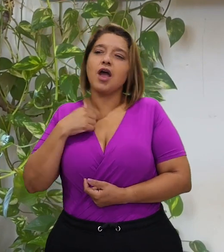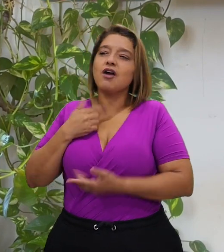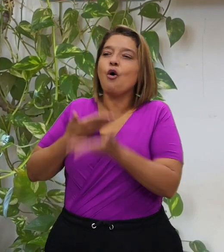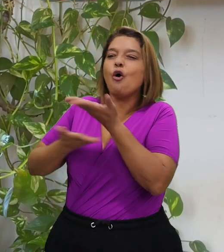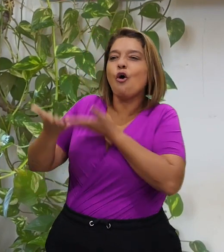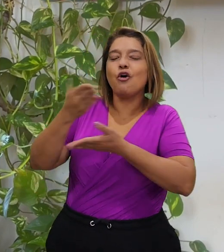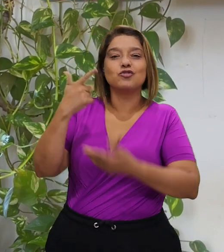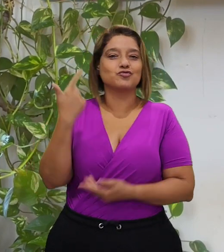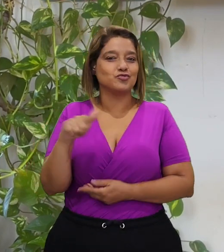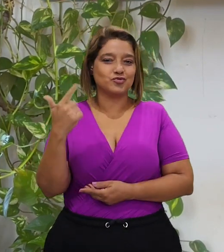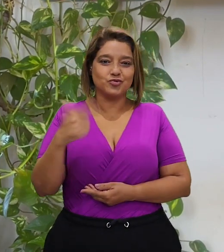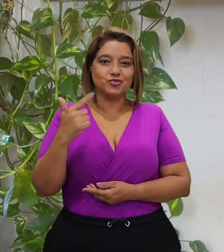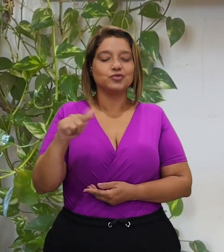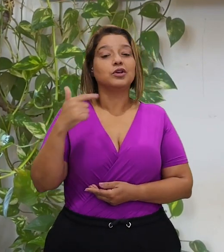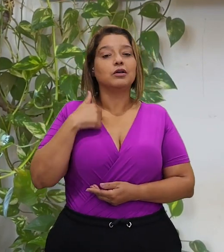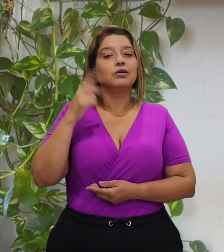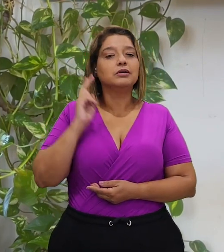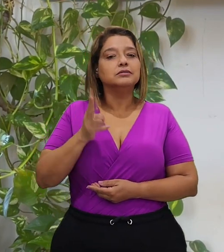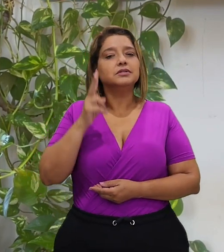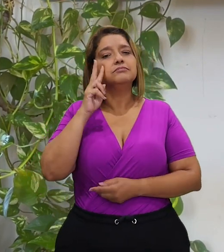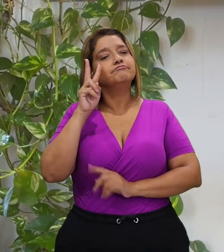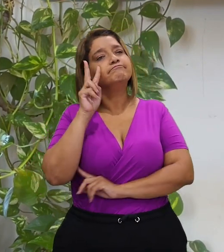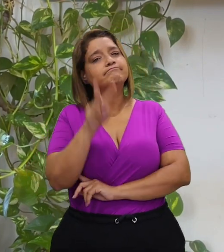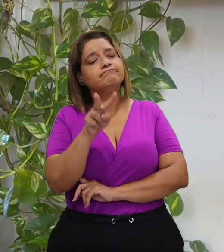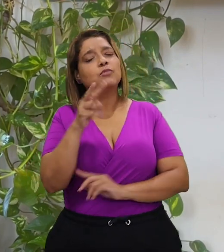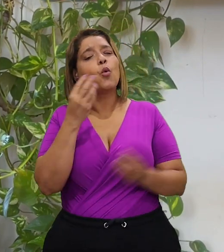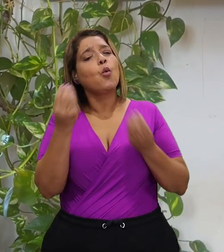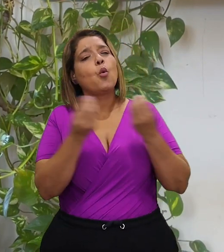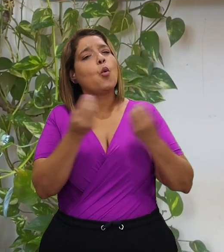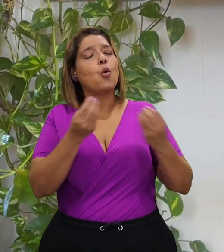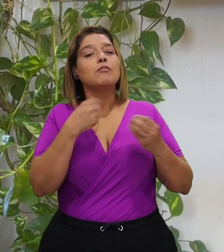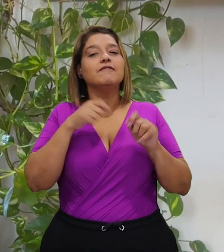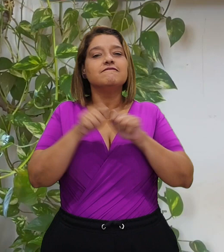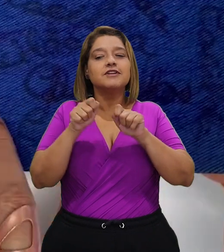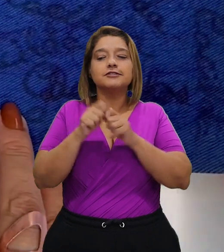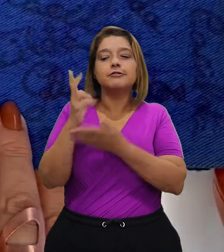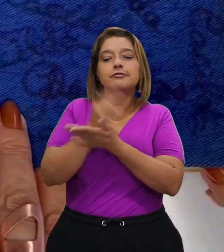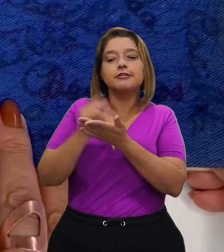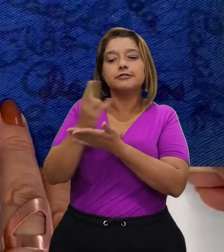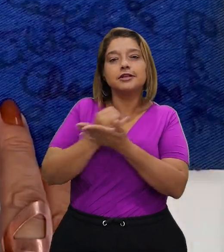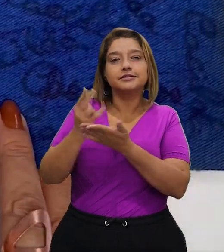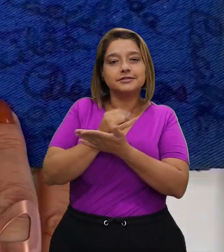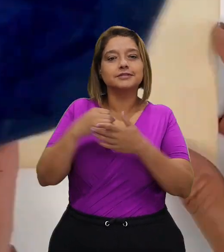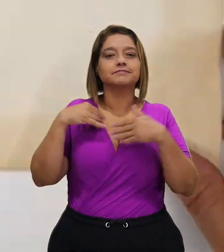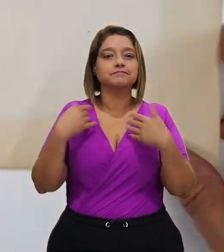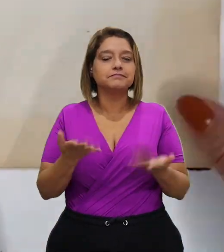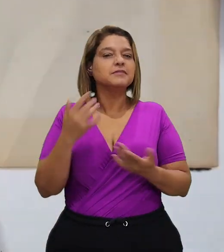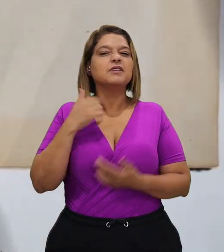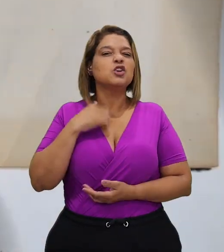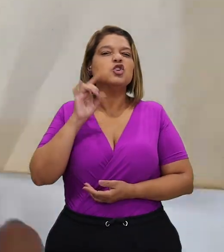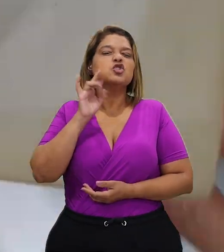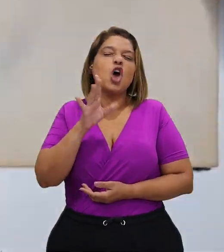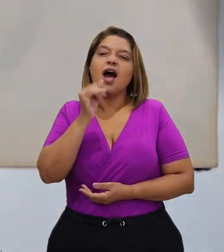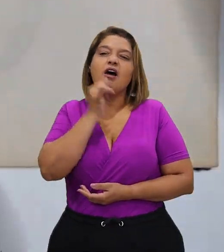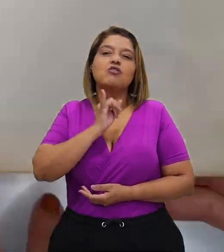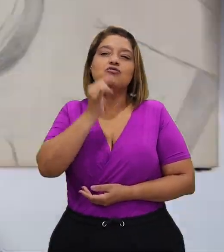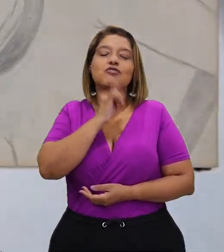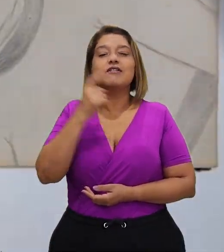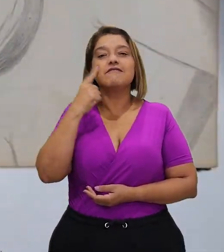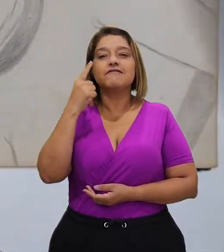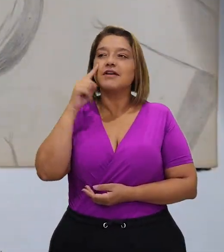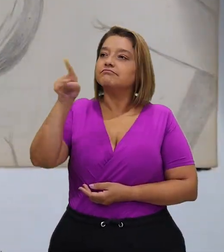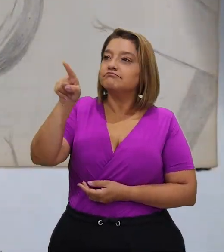muito introvertida. Quando eu era criança, eu olhava para manchas e comecei a desenhar aquilo dali. Mas não era um